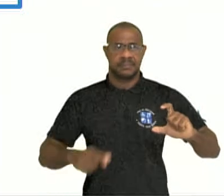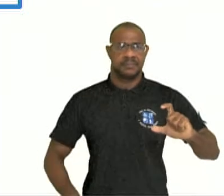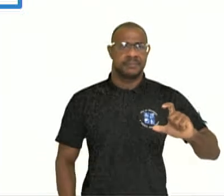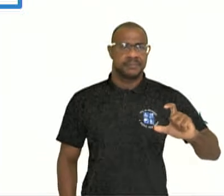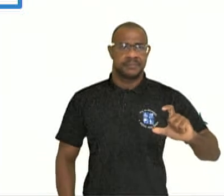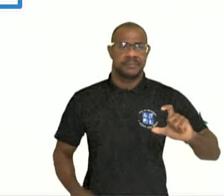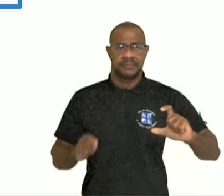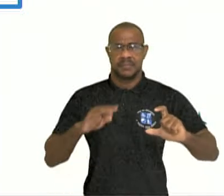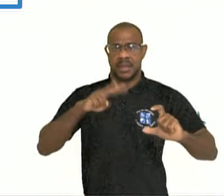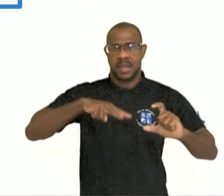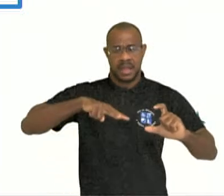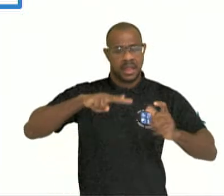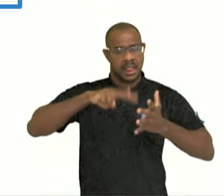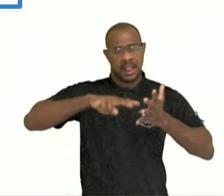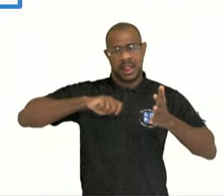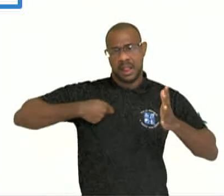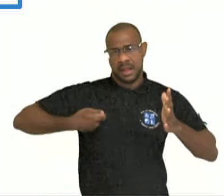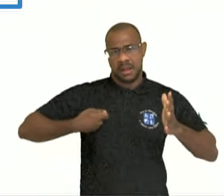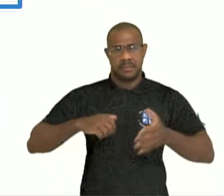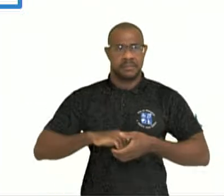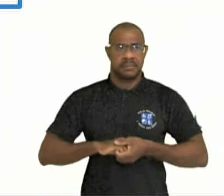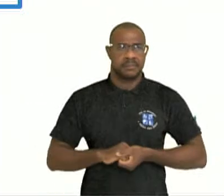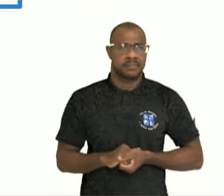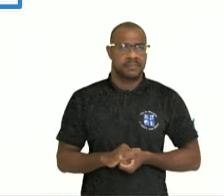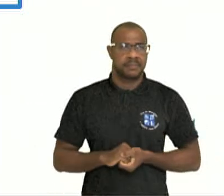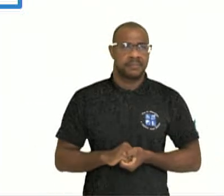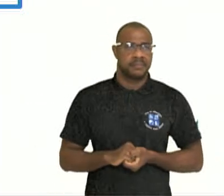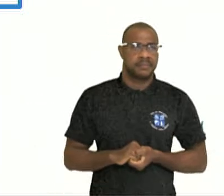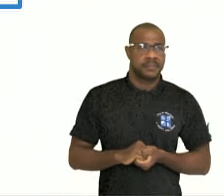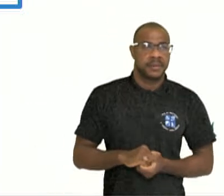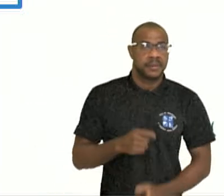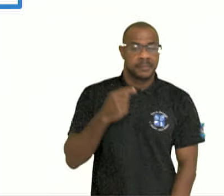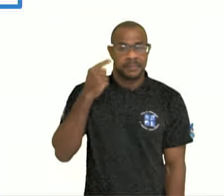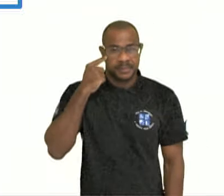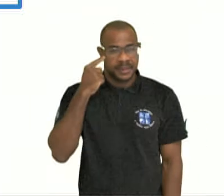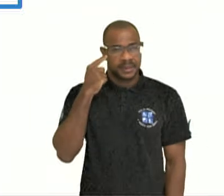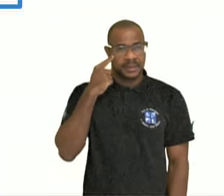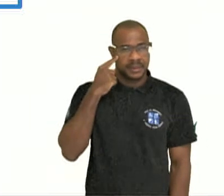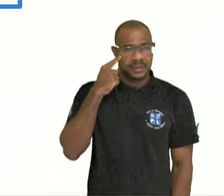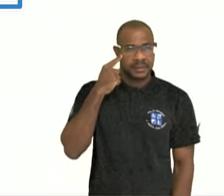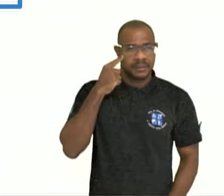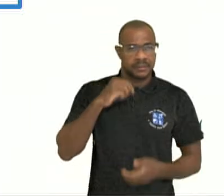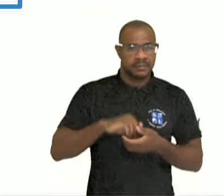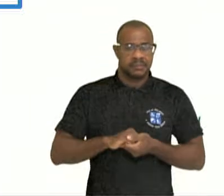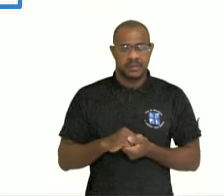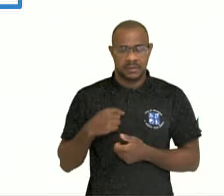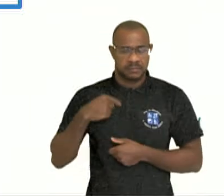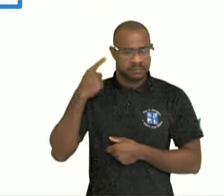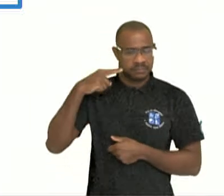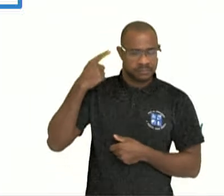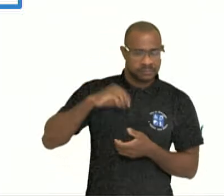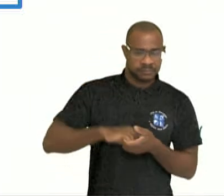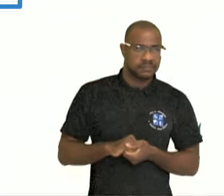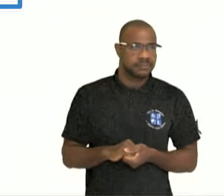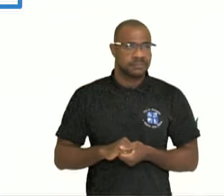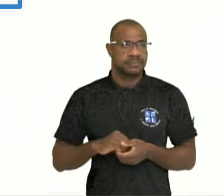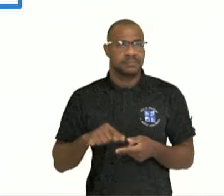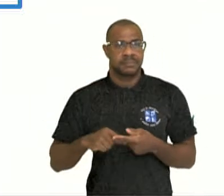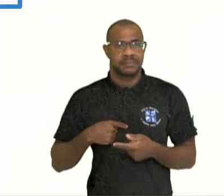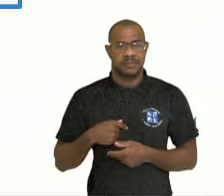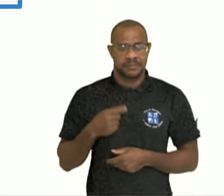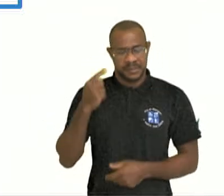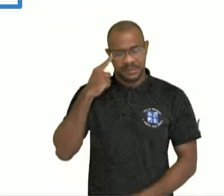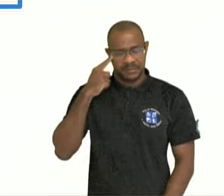com a suegra de la mujer de mi hermano? Pensando, me fico louca. Pensando, fico